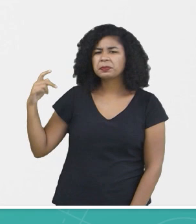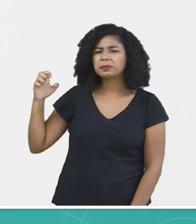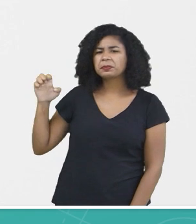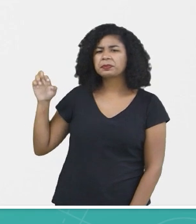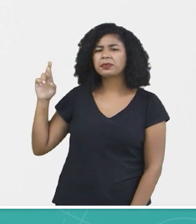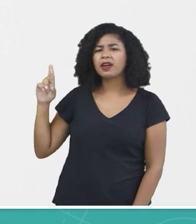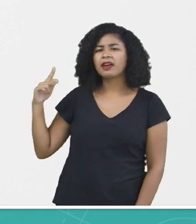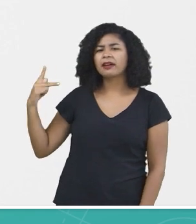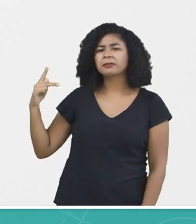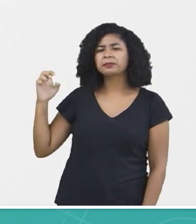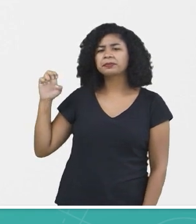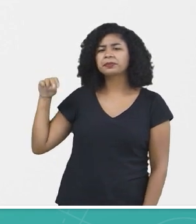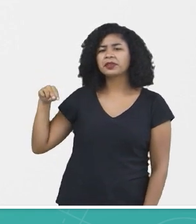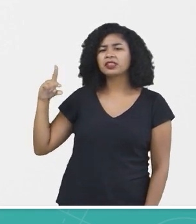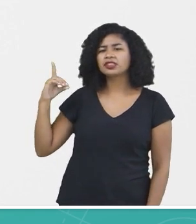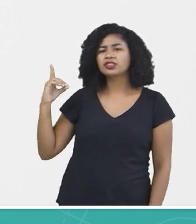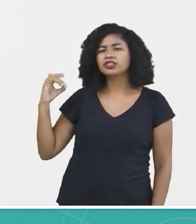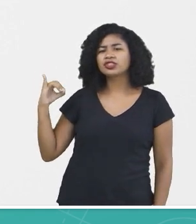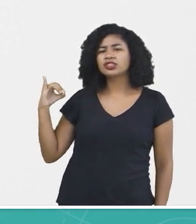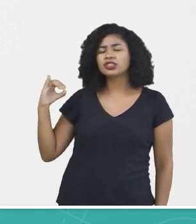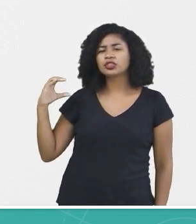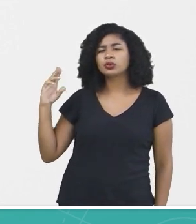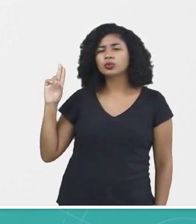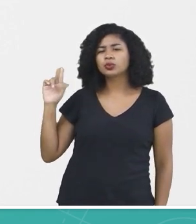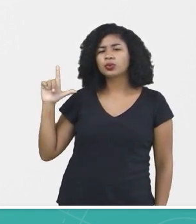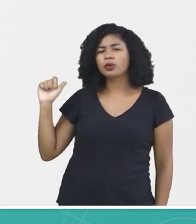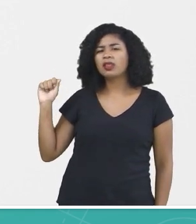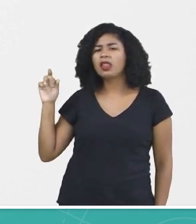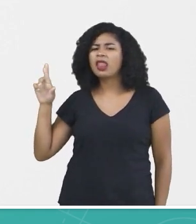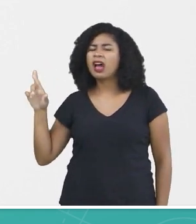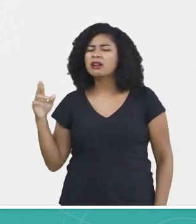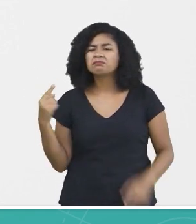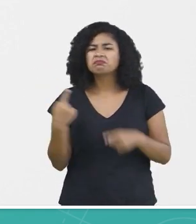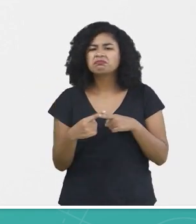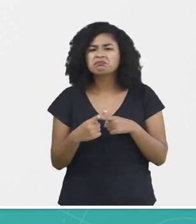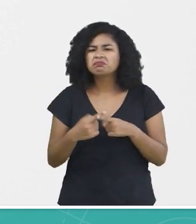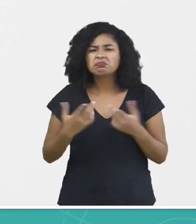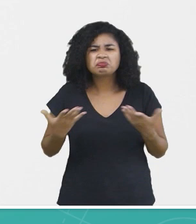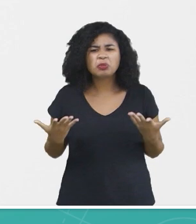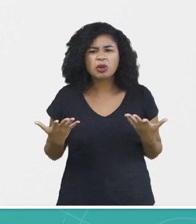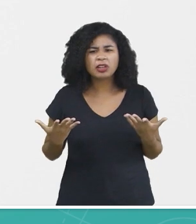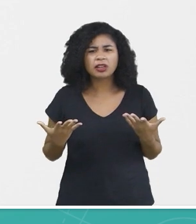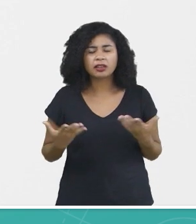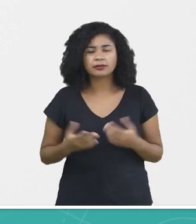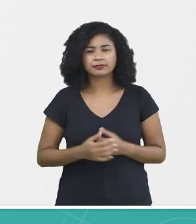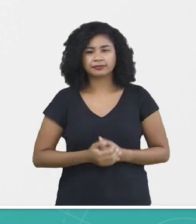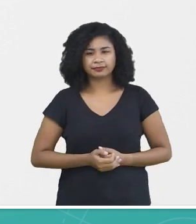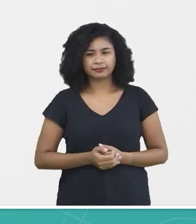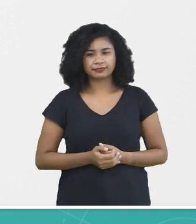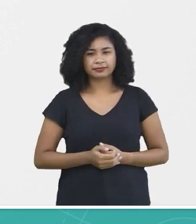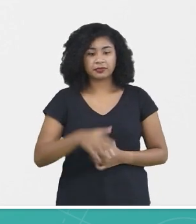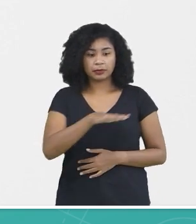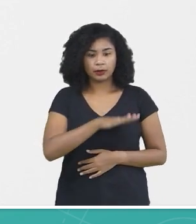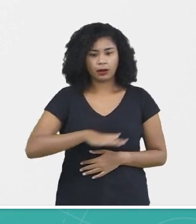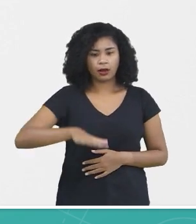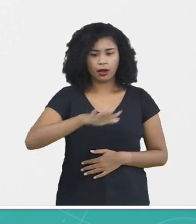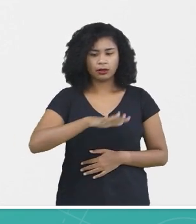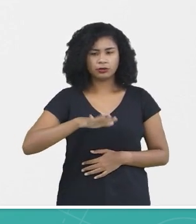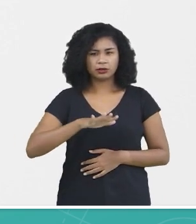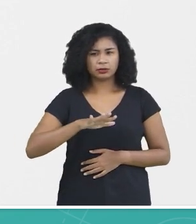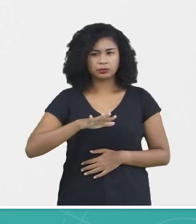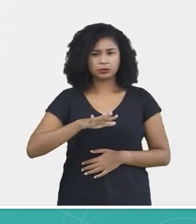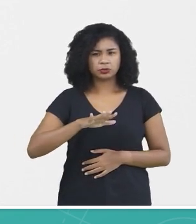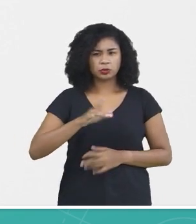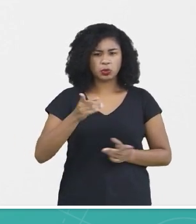D, essa reta em vermelho, na verdade ela basicamente atravessa o plano. E aí nós temos aí uma outra